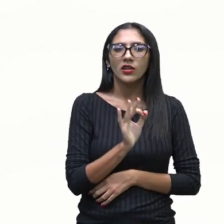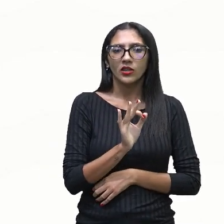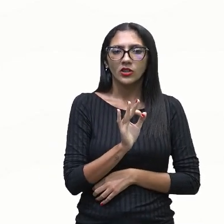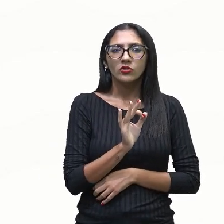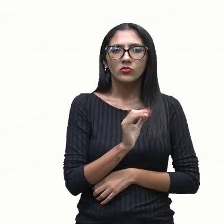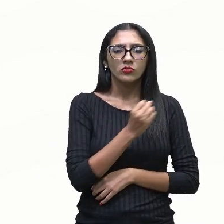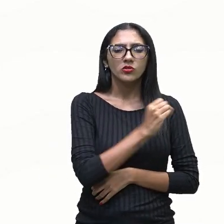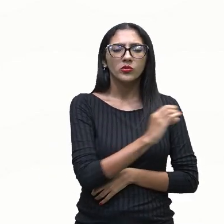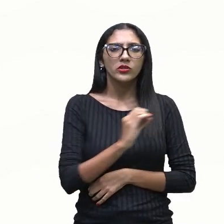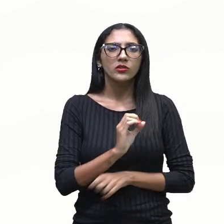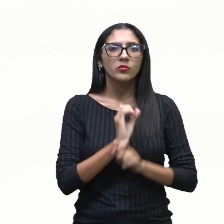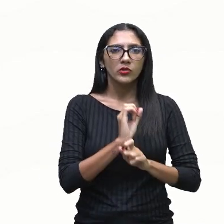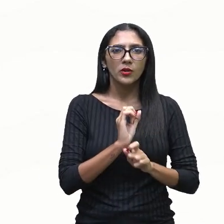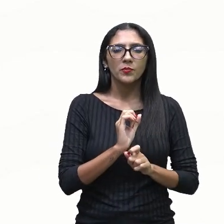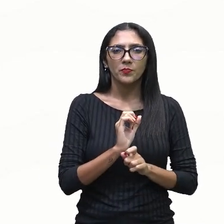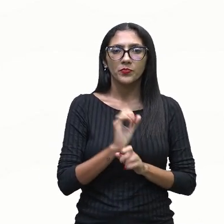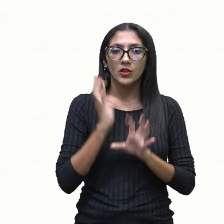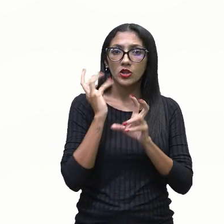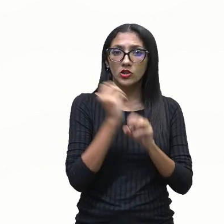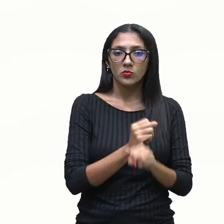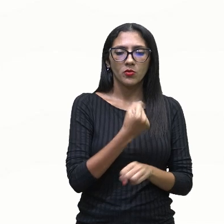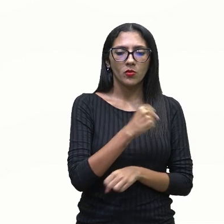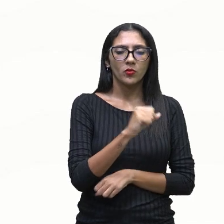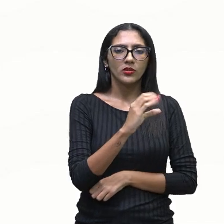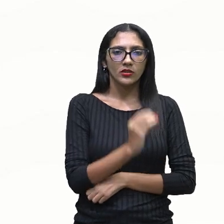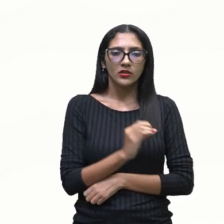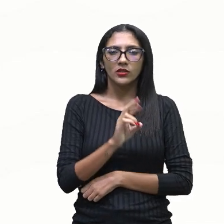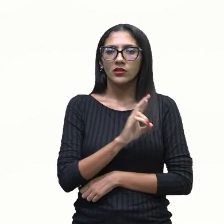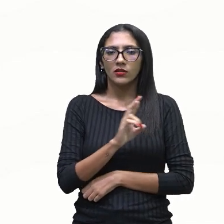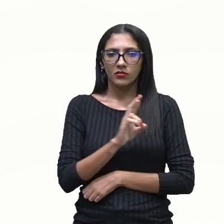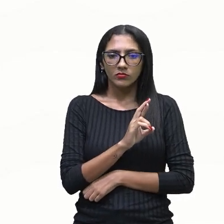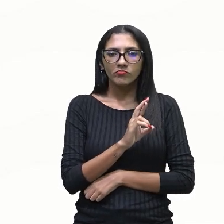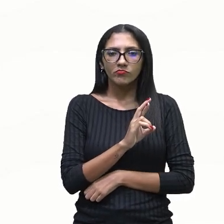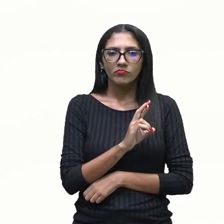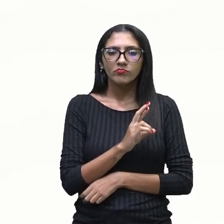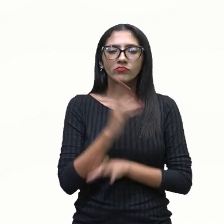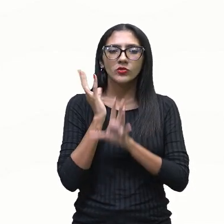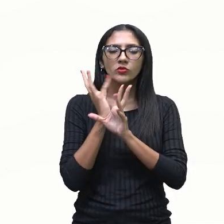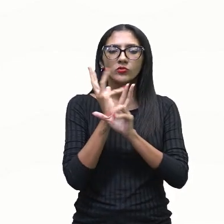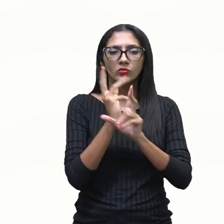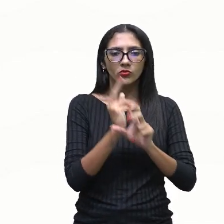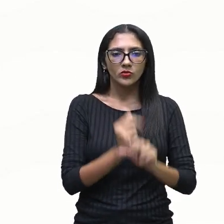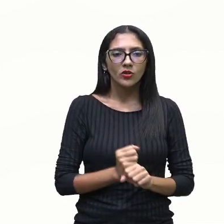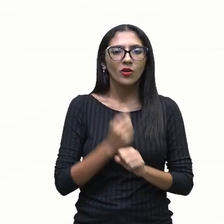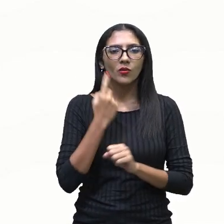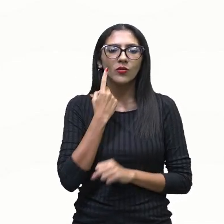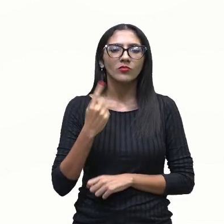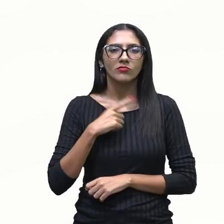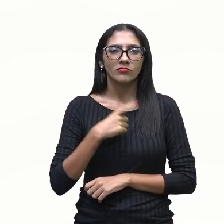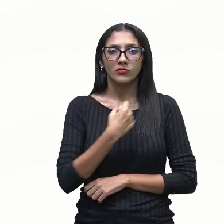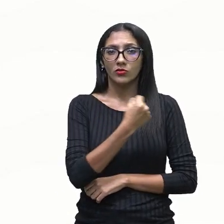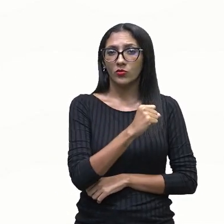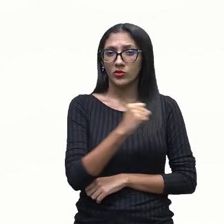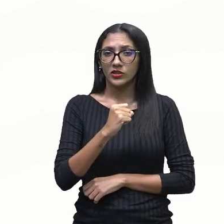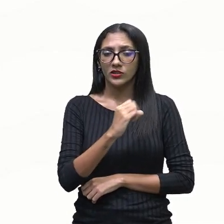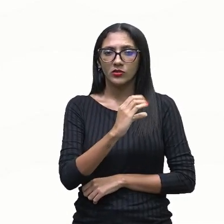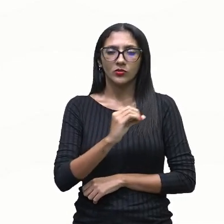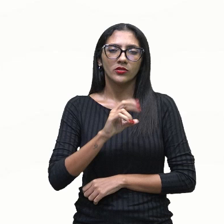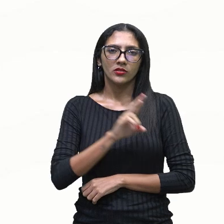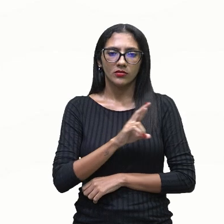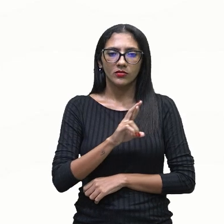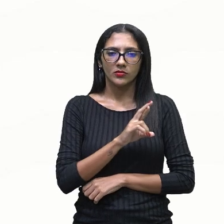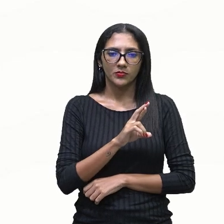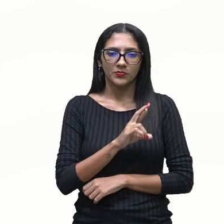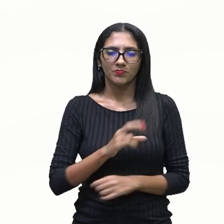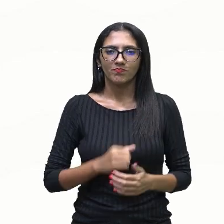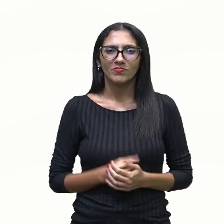de 800 é 80. Logo, então, ao realizar essa soma, nós vamos ter 880. Como